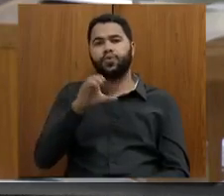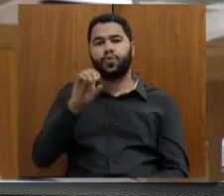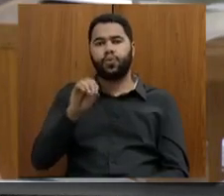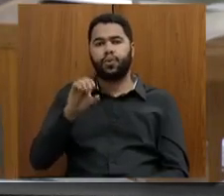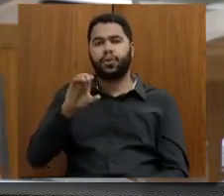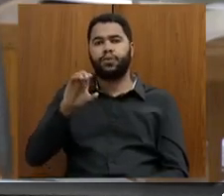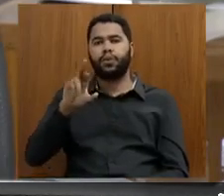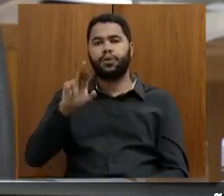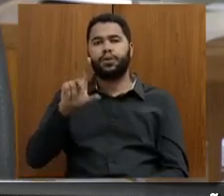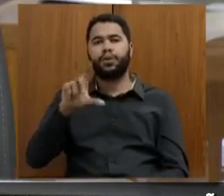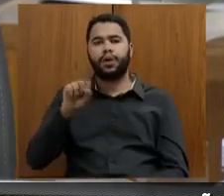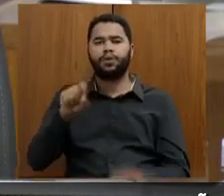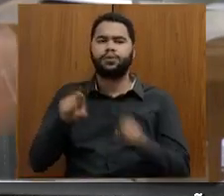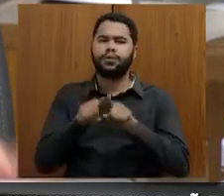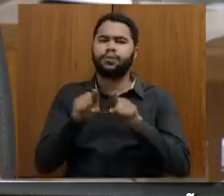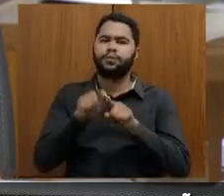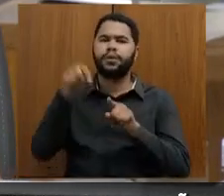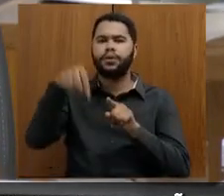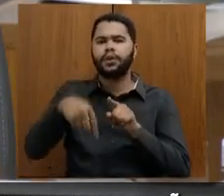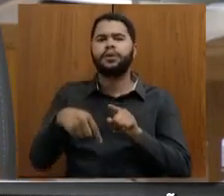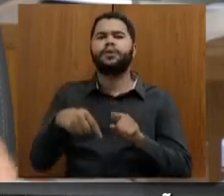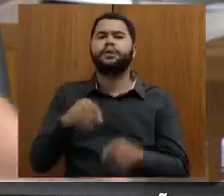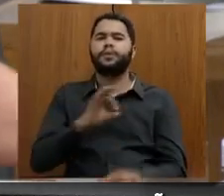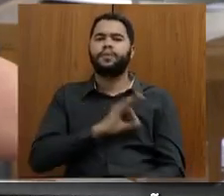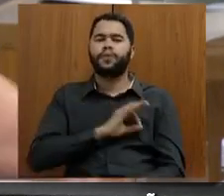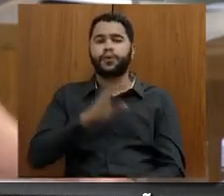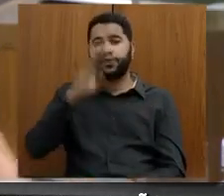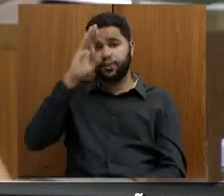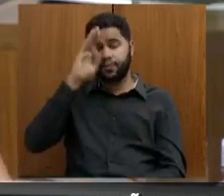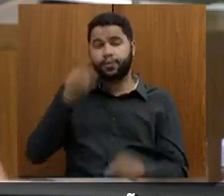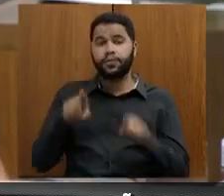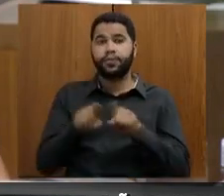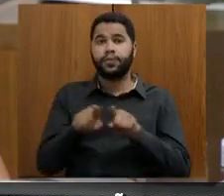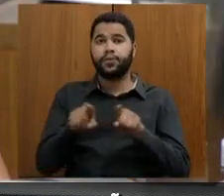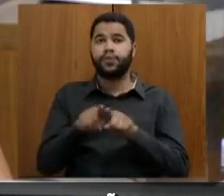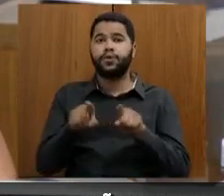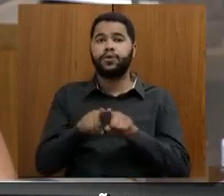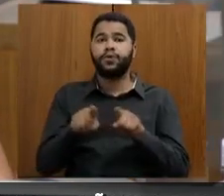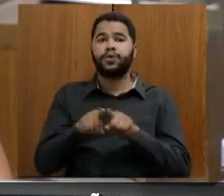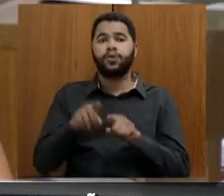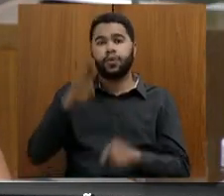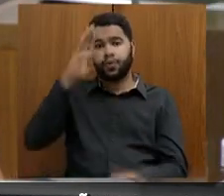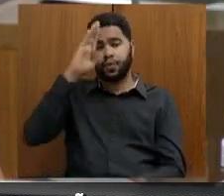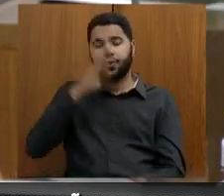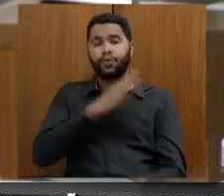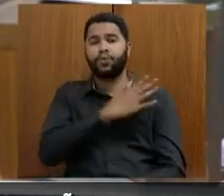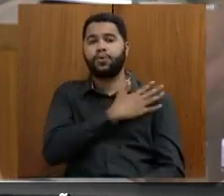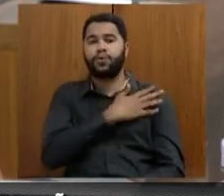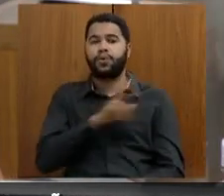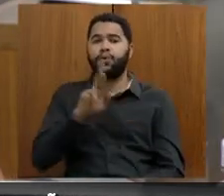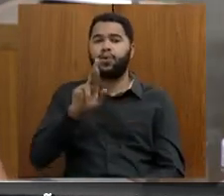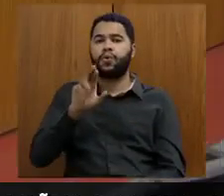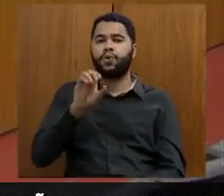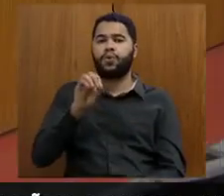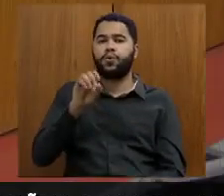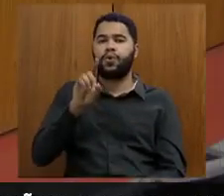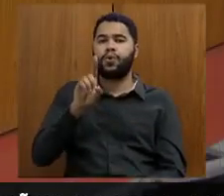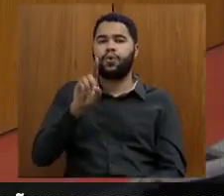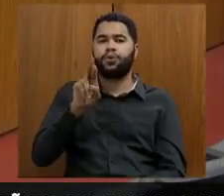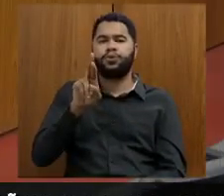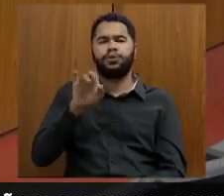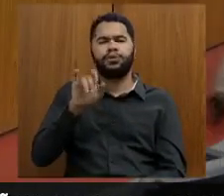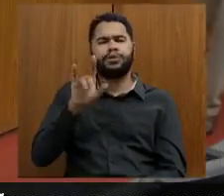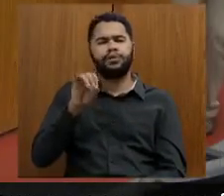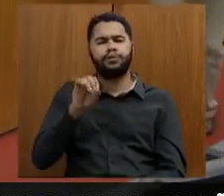estão aqui né vida é engov da polícia militar e o nosso Coronel Rodrigo né que com